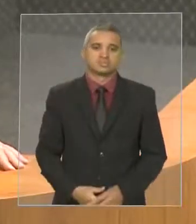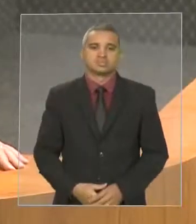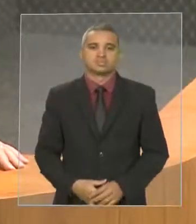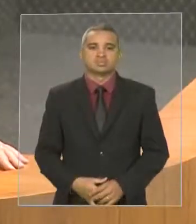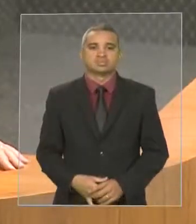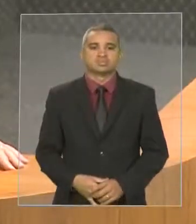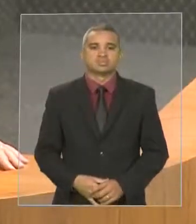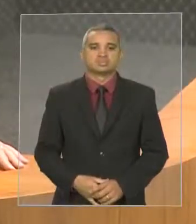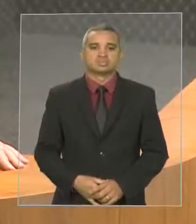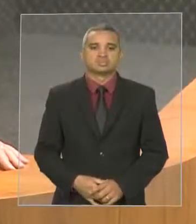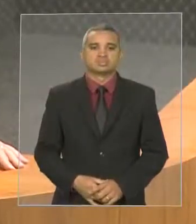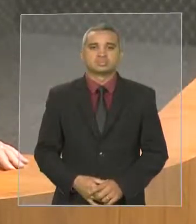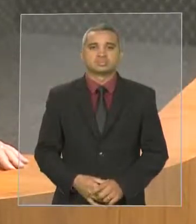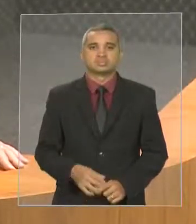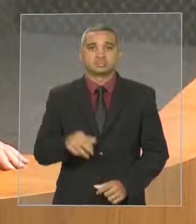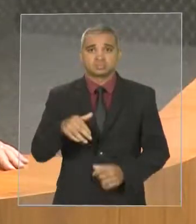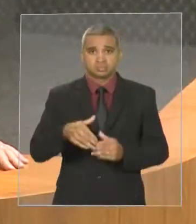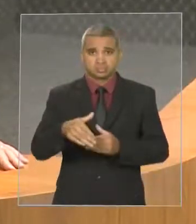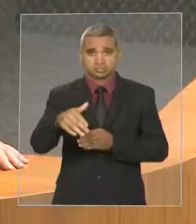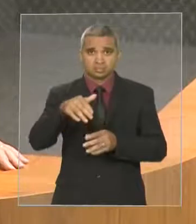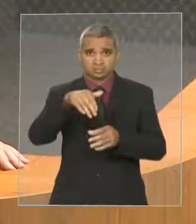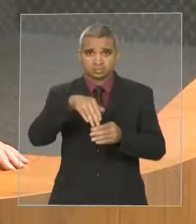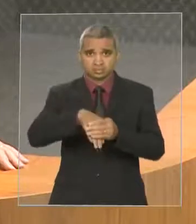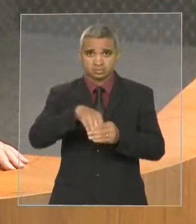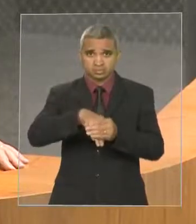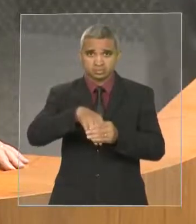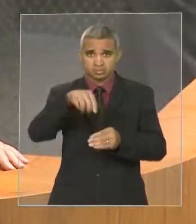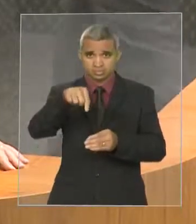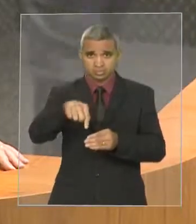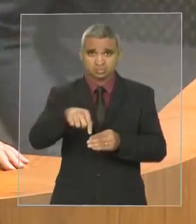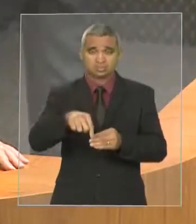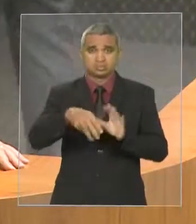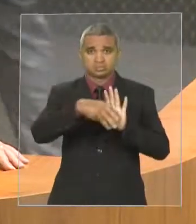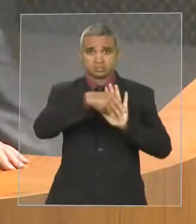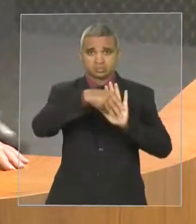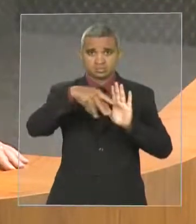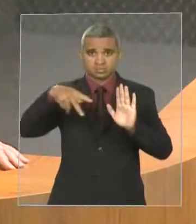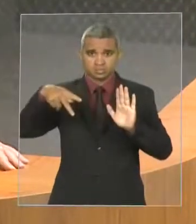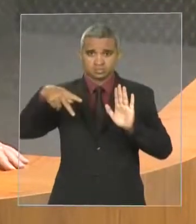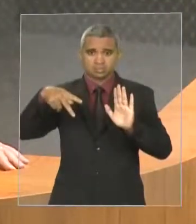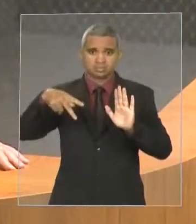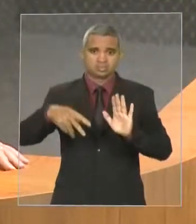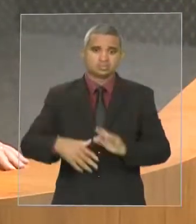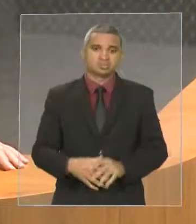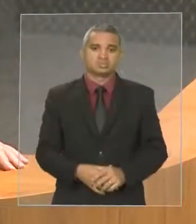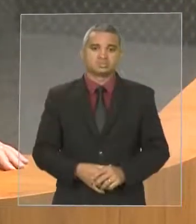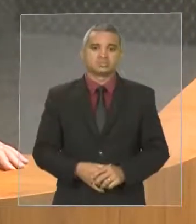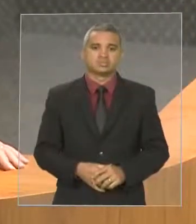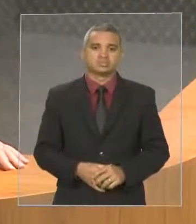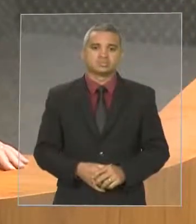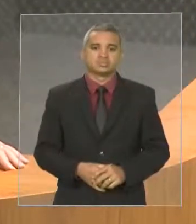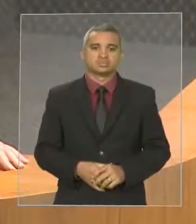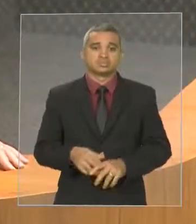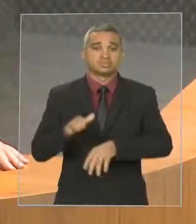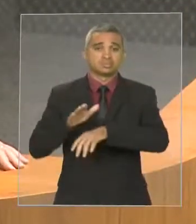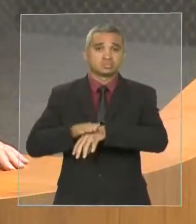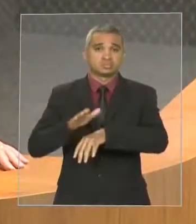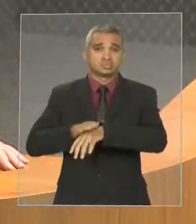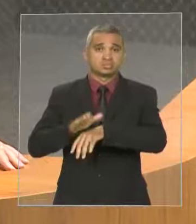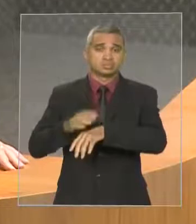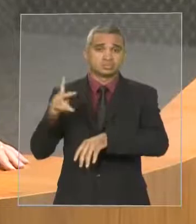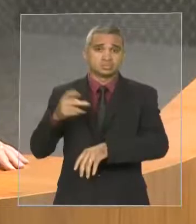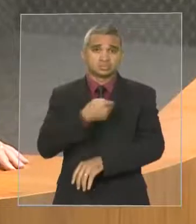estaremos votando aqui uma medida provisória de iniciativa do governo do